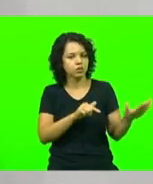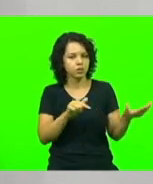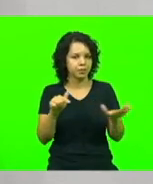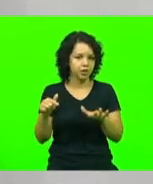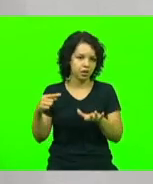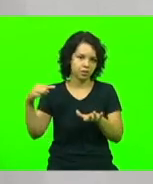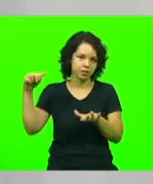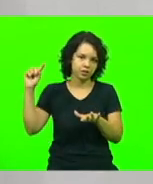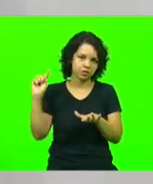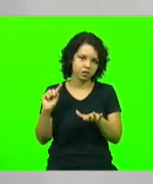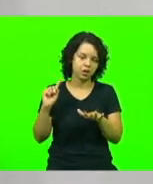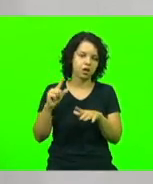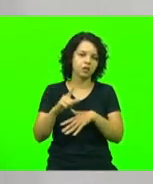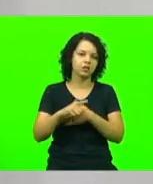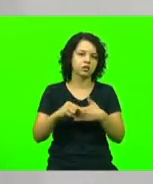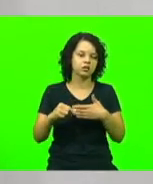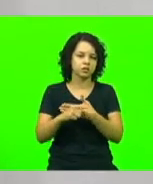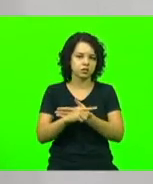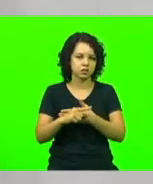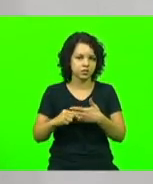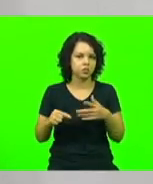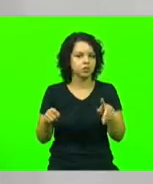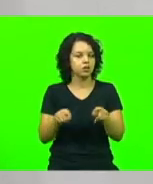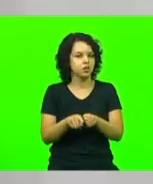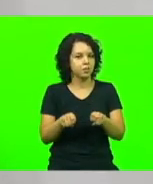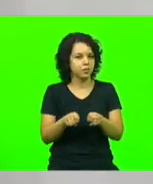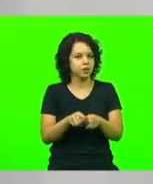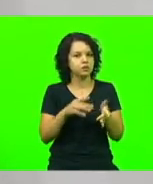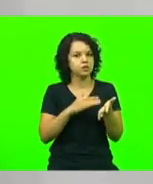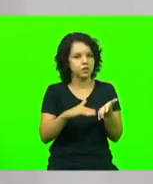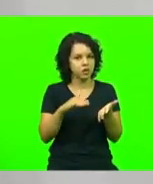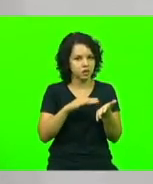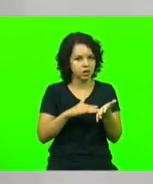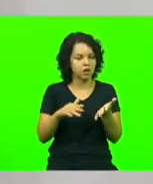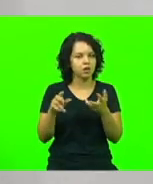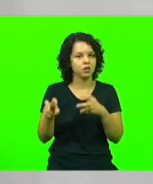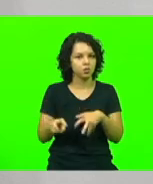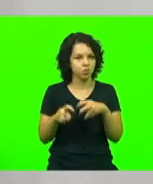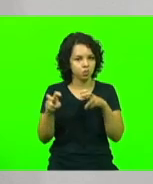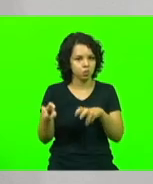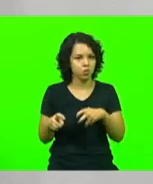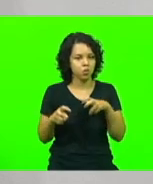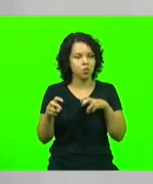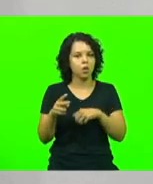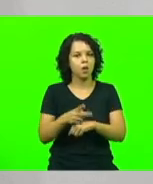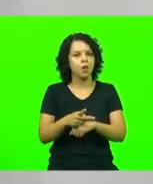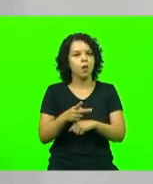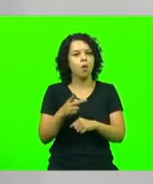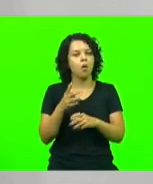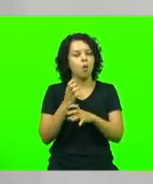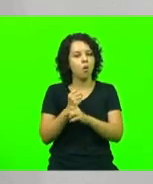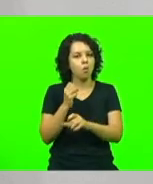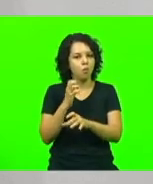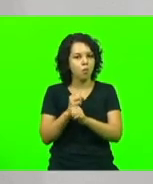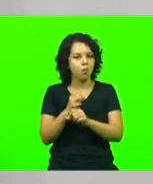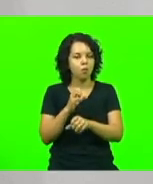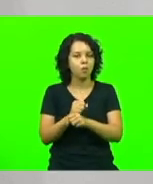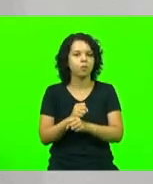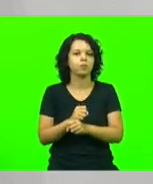a Casa Civil e também o secretário da Agricultura, foram prestadas contas dos números,